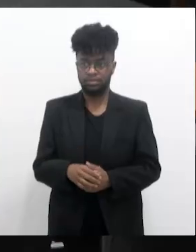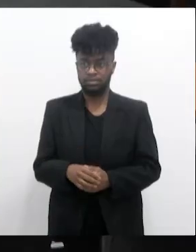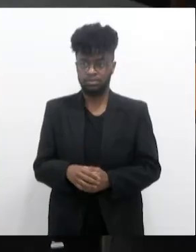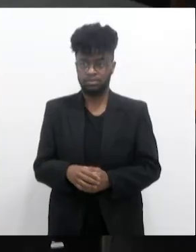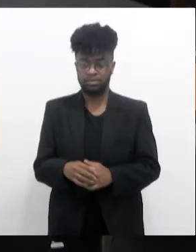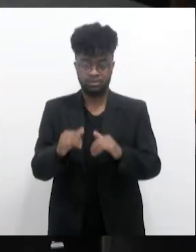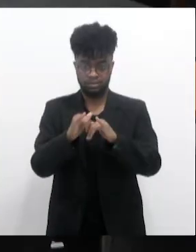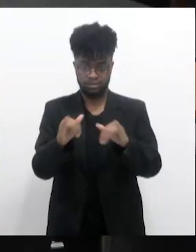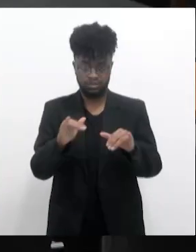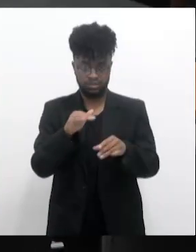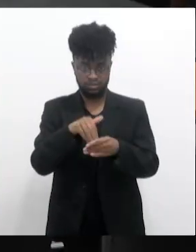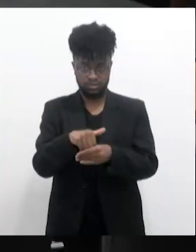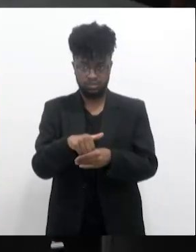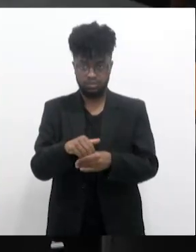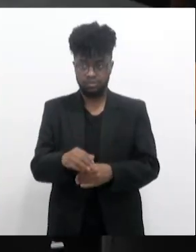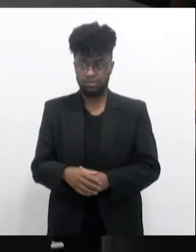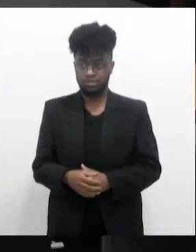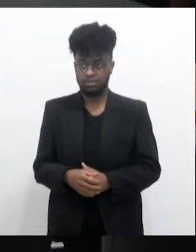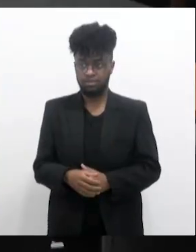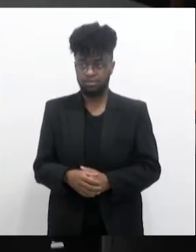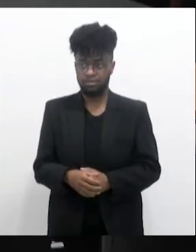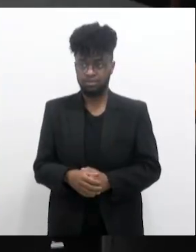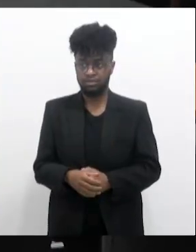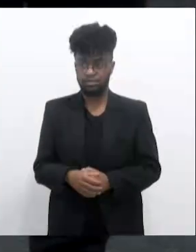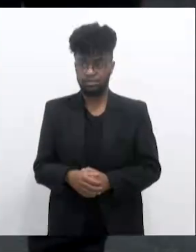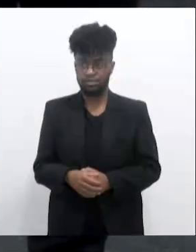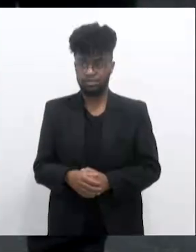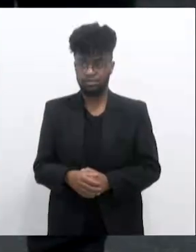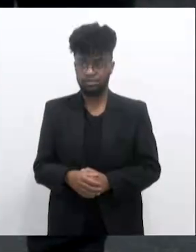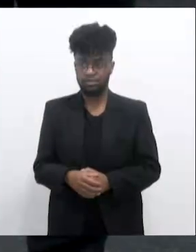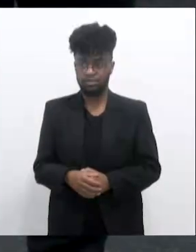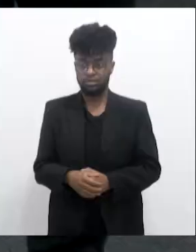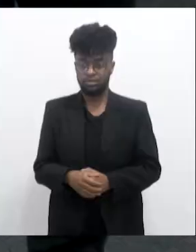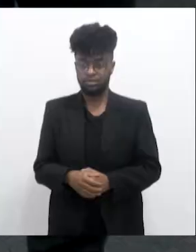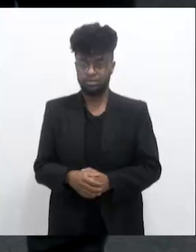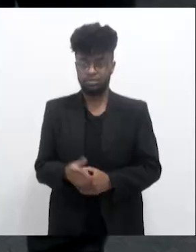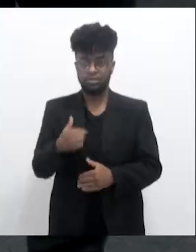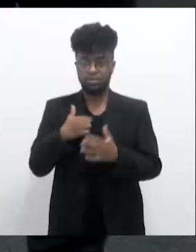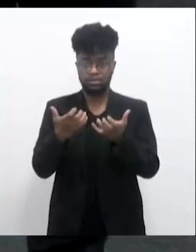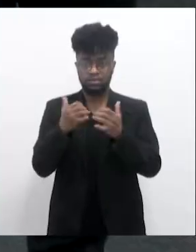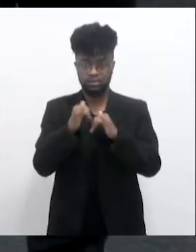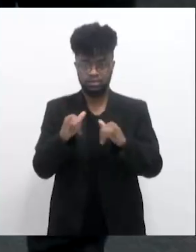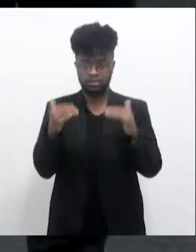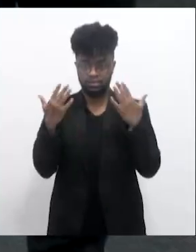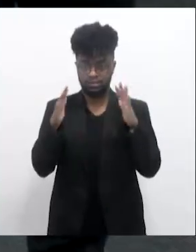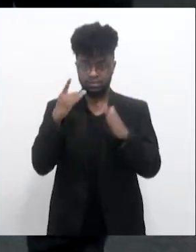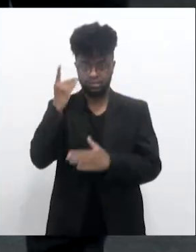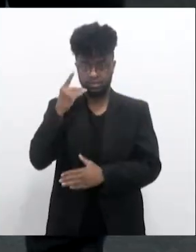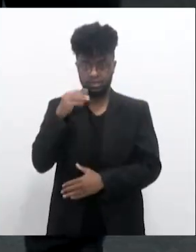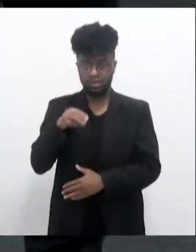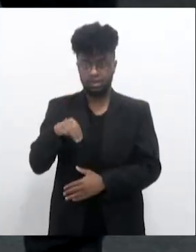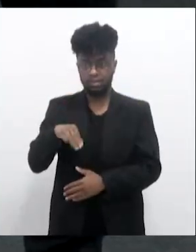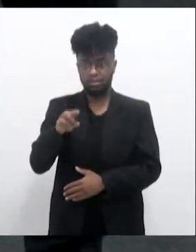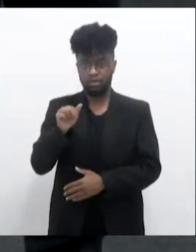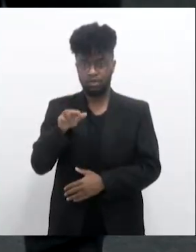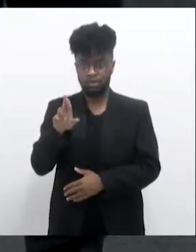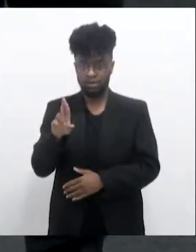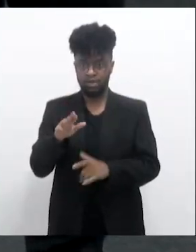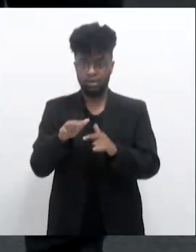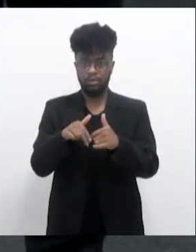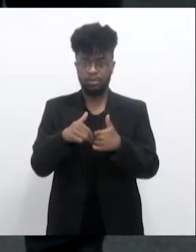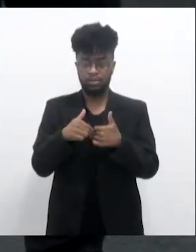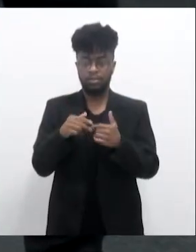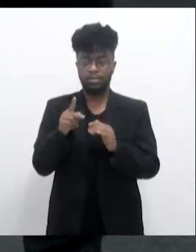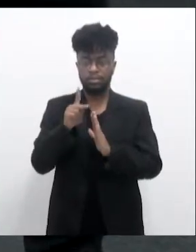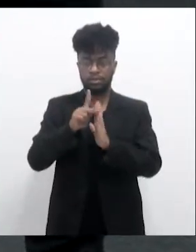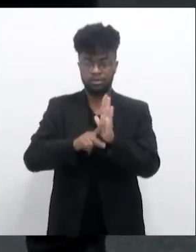Para a declaração de voto. Presidente, queria primeiro parabenizar o deputado Munir Neto pelo